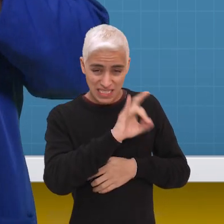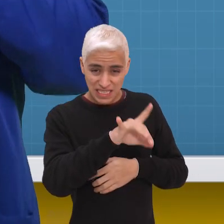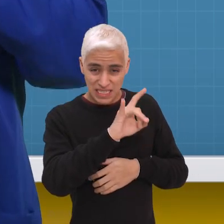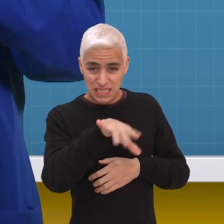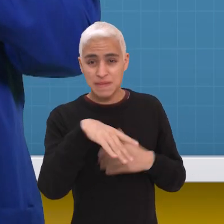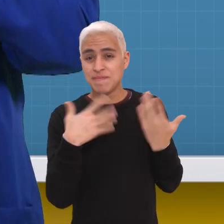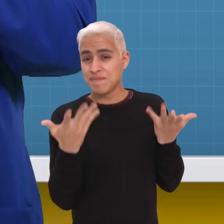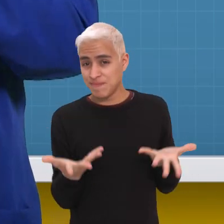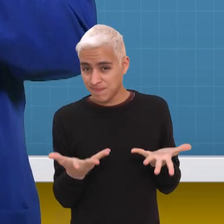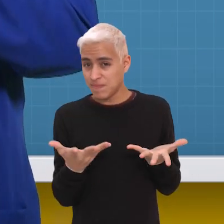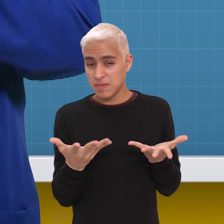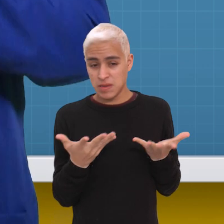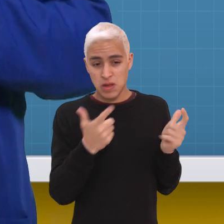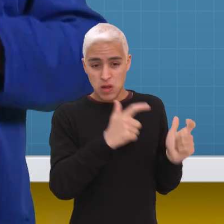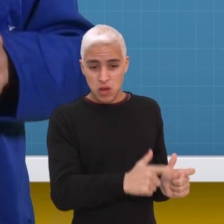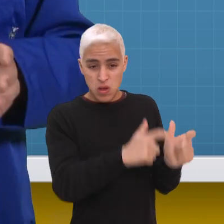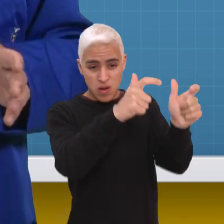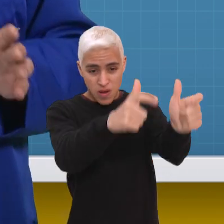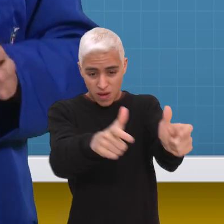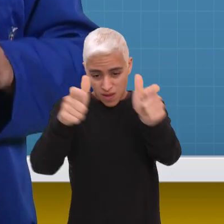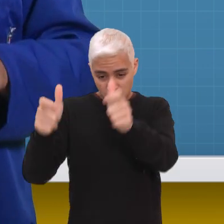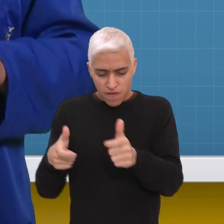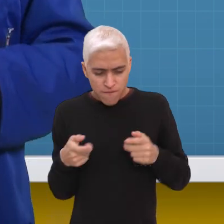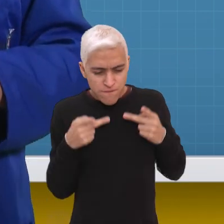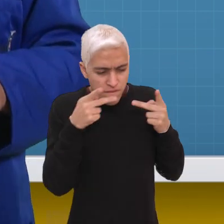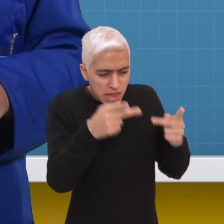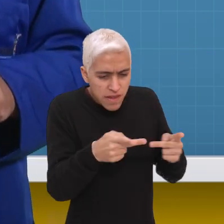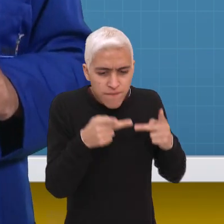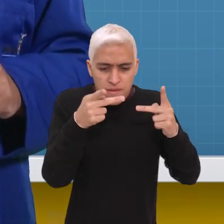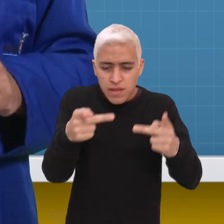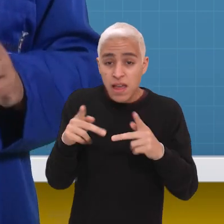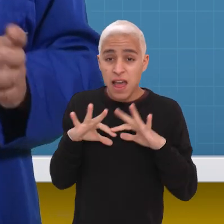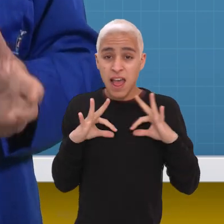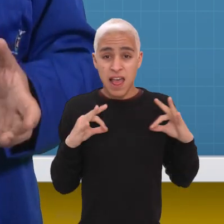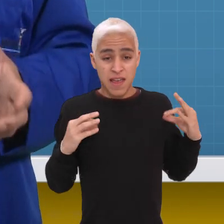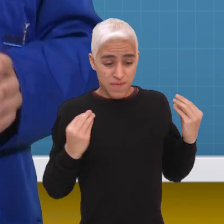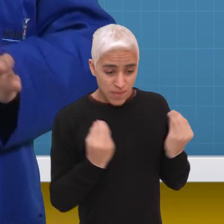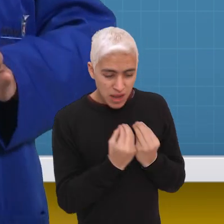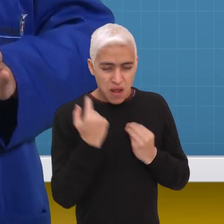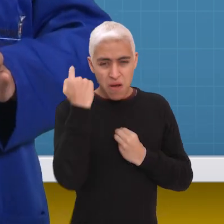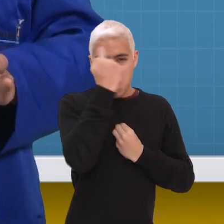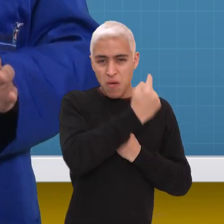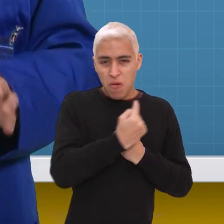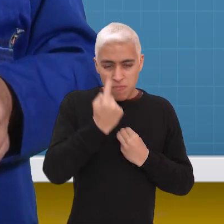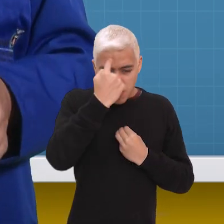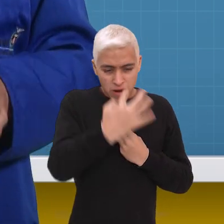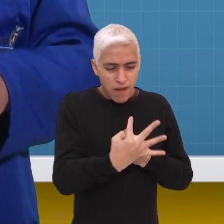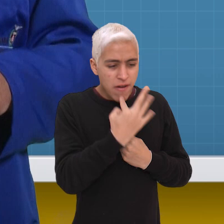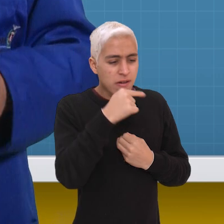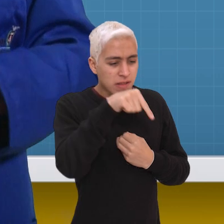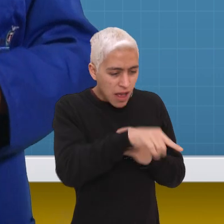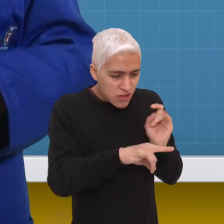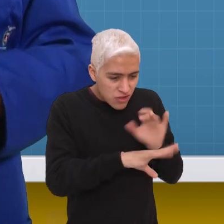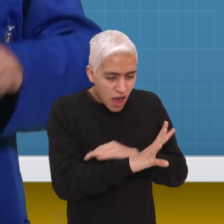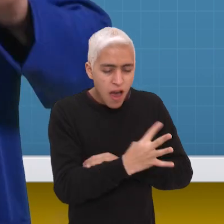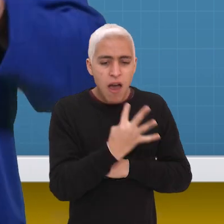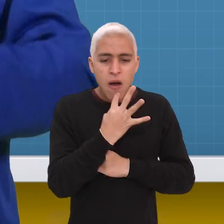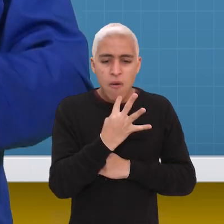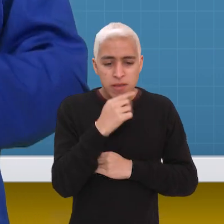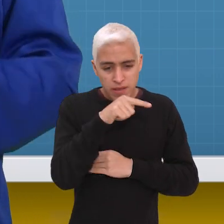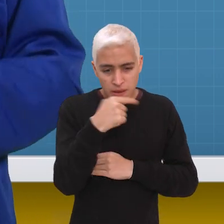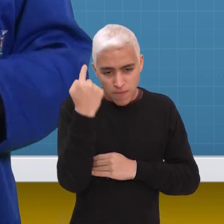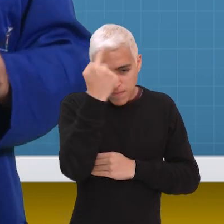cada um, dos pontos que eles foram visitar, a família leva 1 hora para conhecer